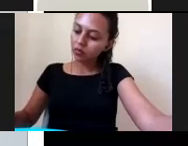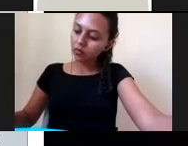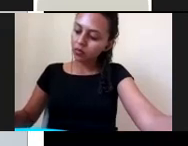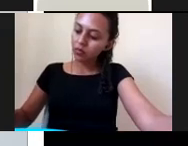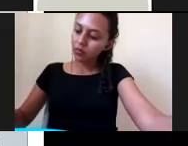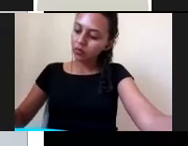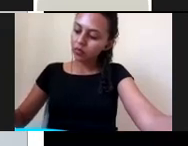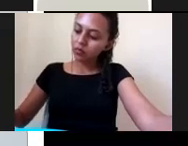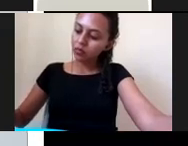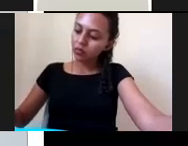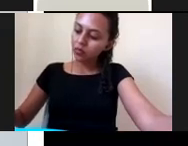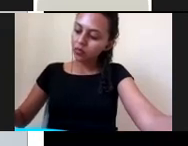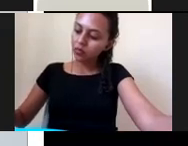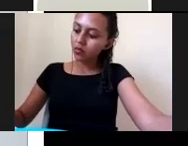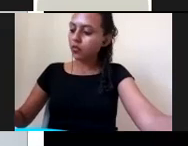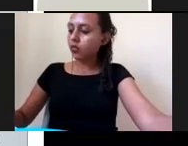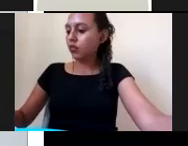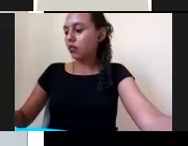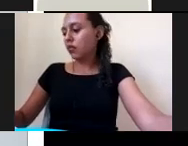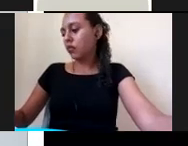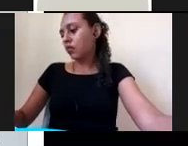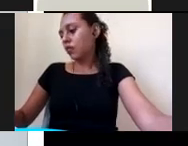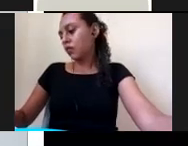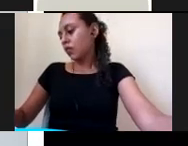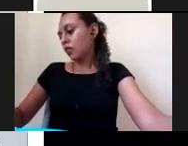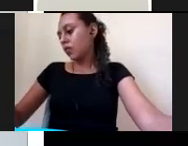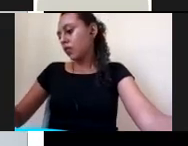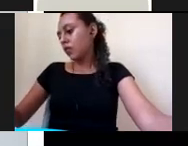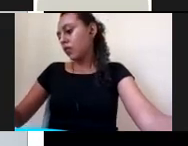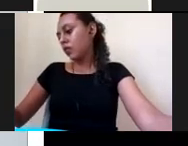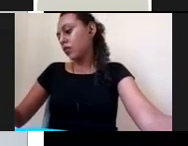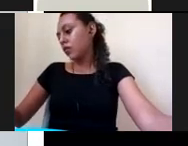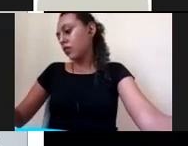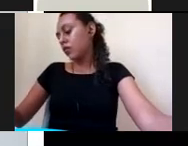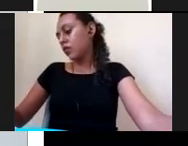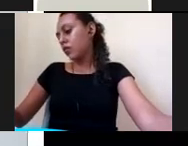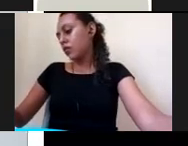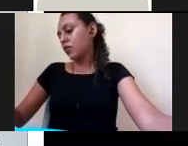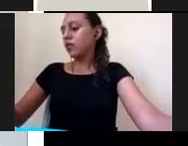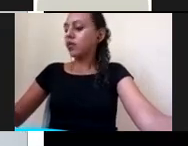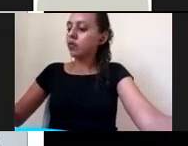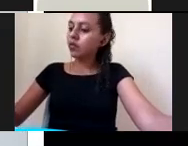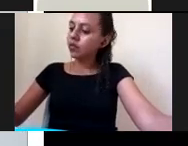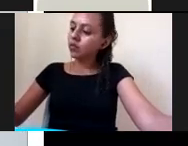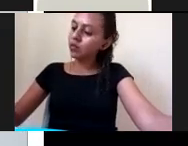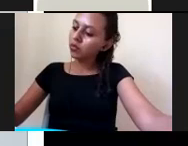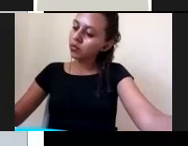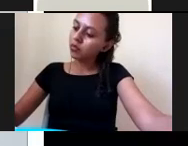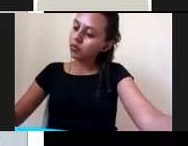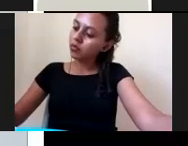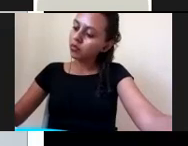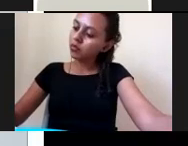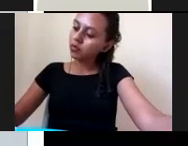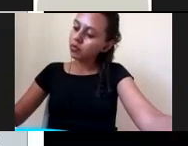bom? E o exame físico do paciente, ele deve ser feito, e não se esqueçam nunca disso. Se vocês quiserem até anotar,